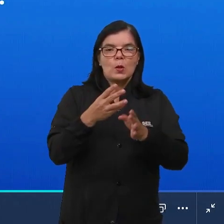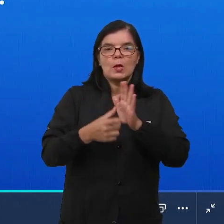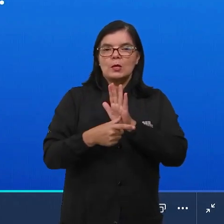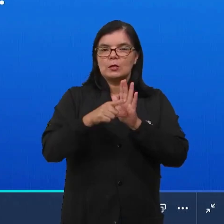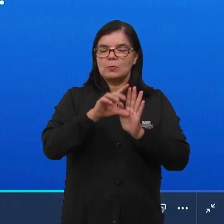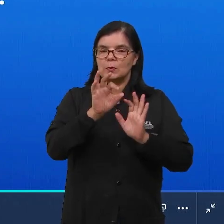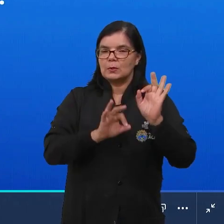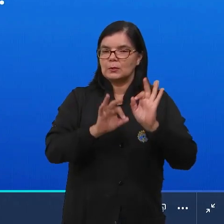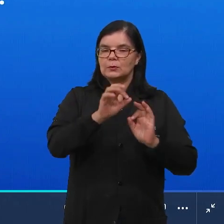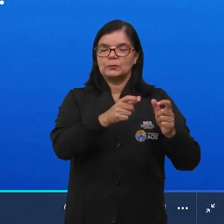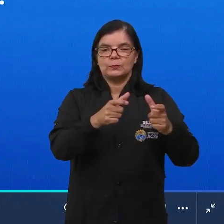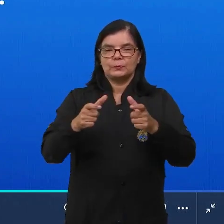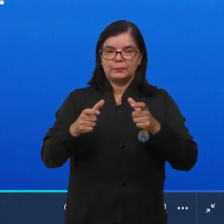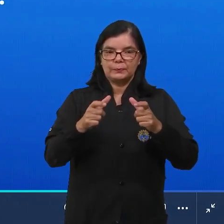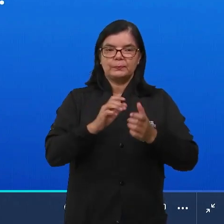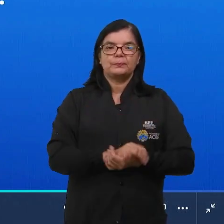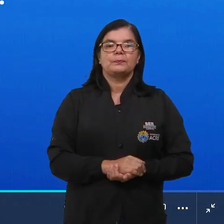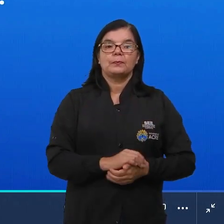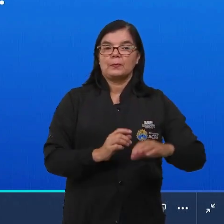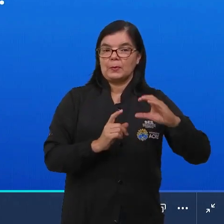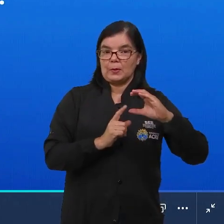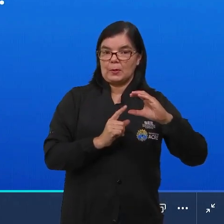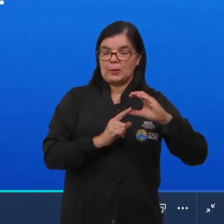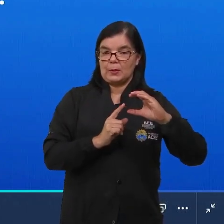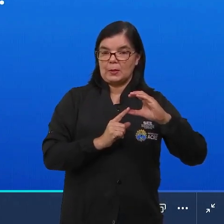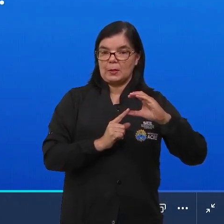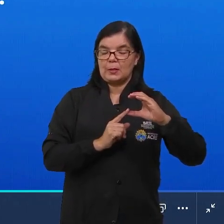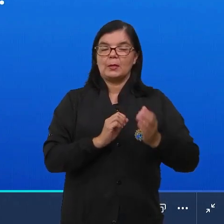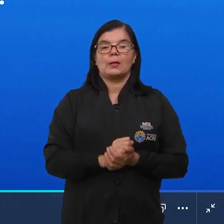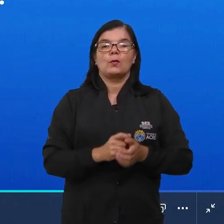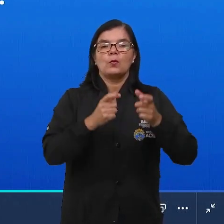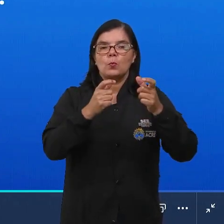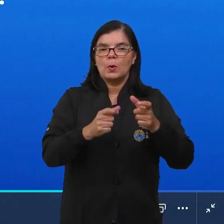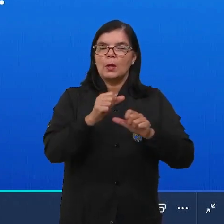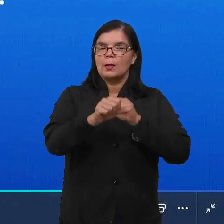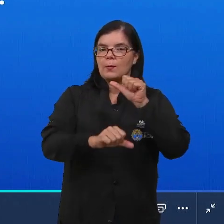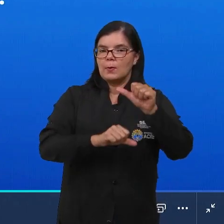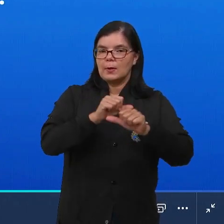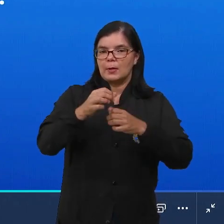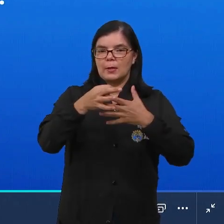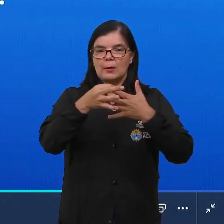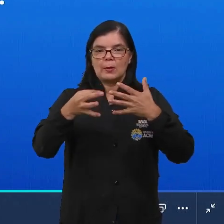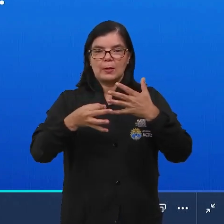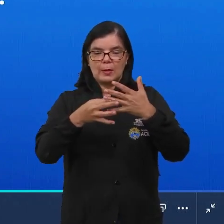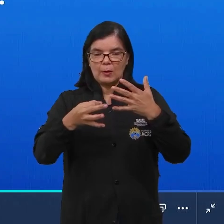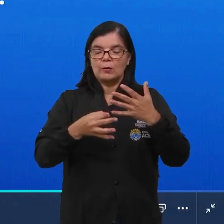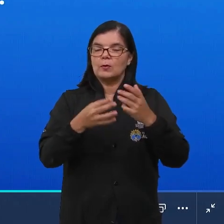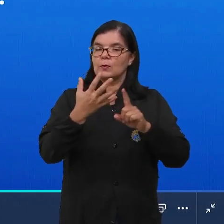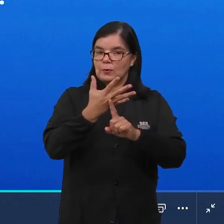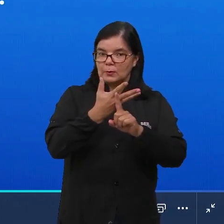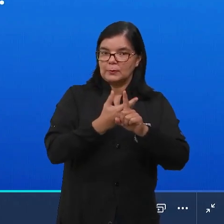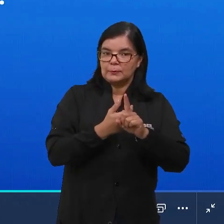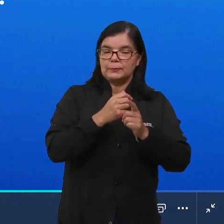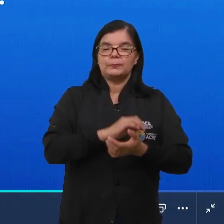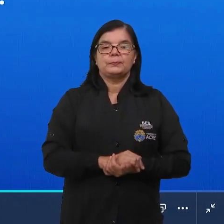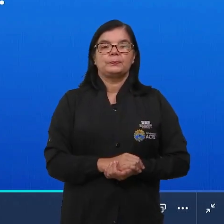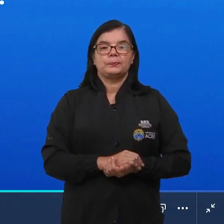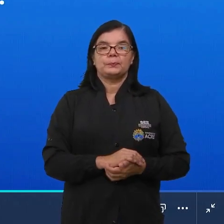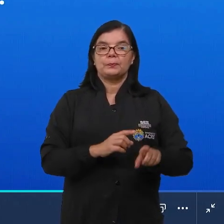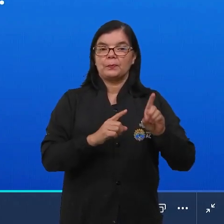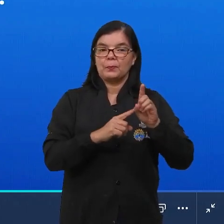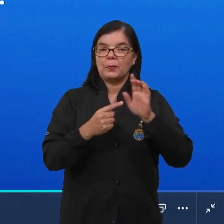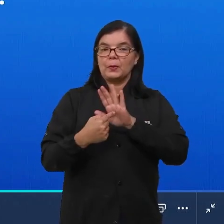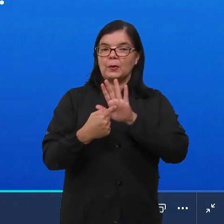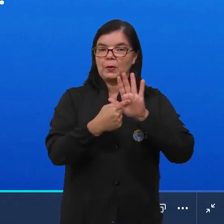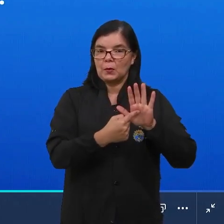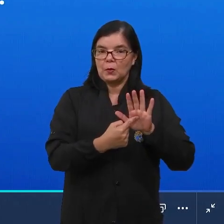completa antes da montagem no espaço. Letra C, o espaço é transformado em elemento ativo da obra. Letra D,